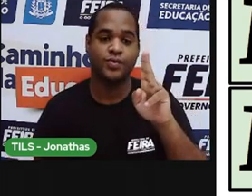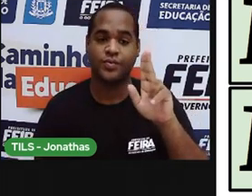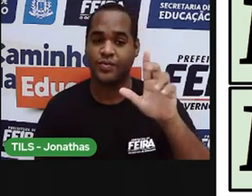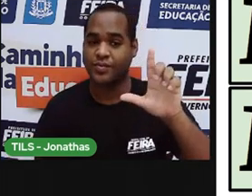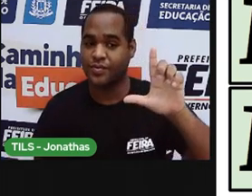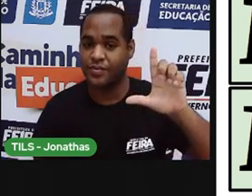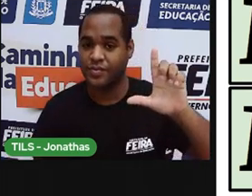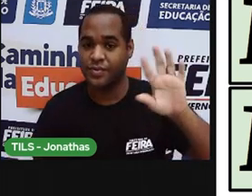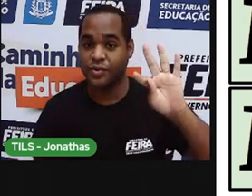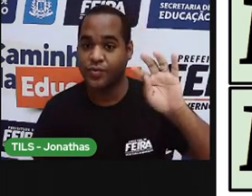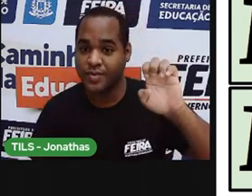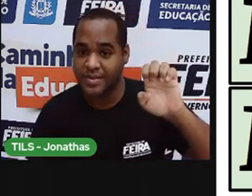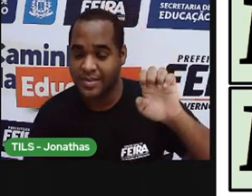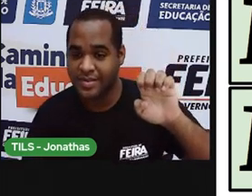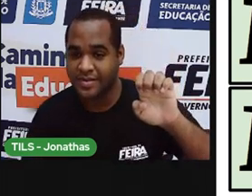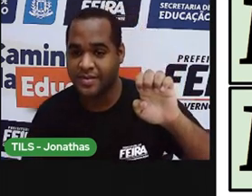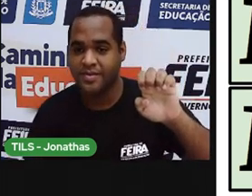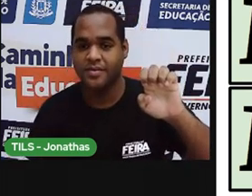chute.